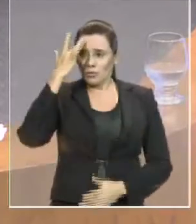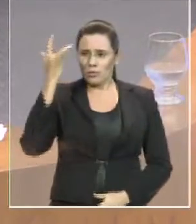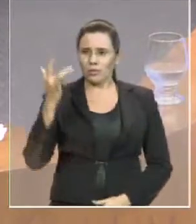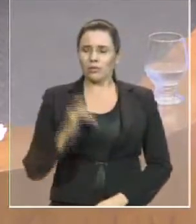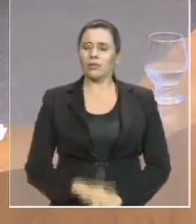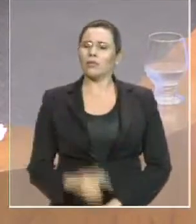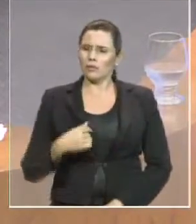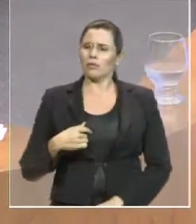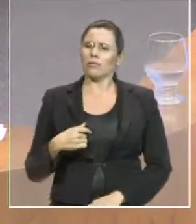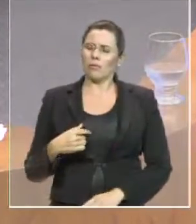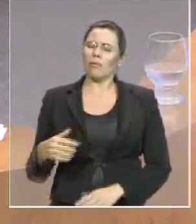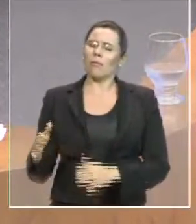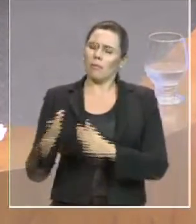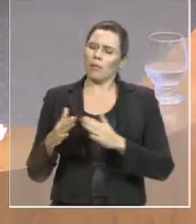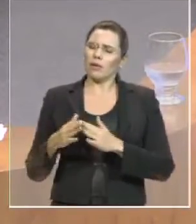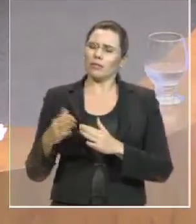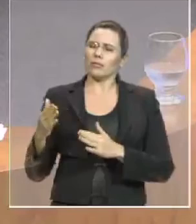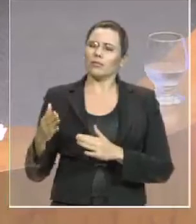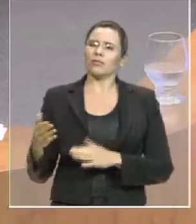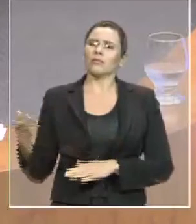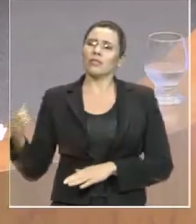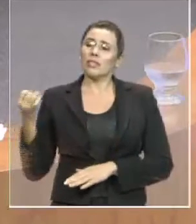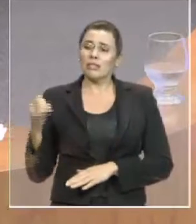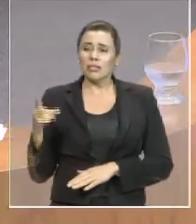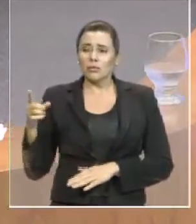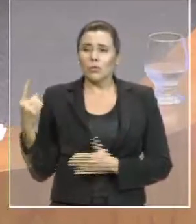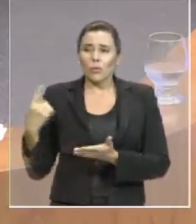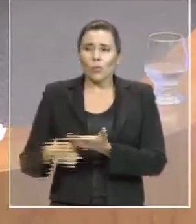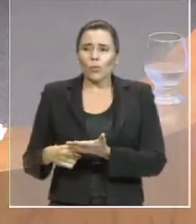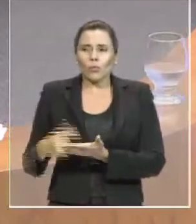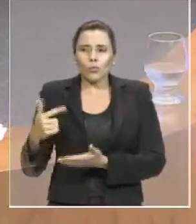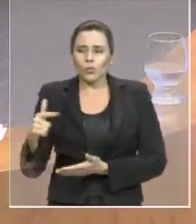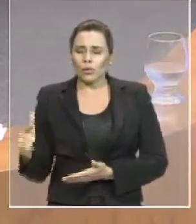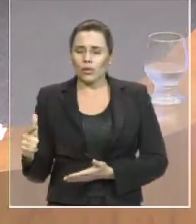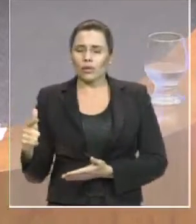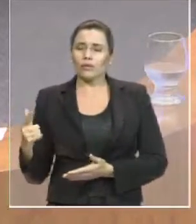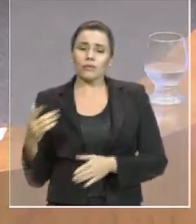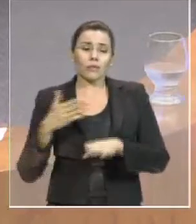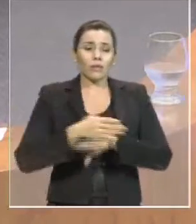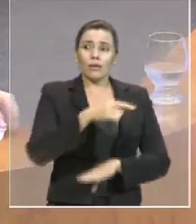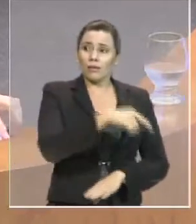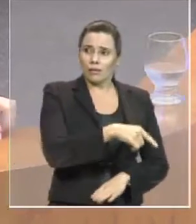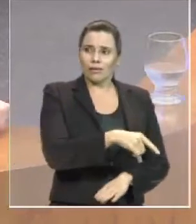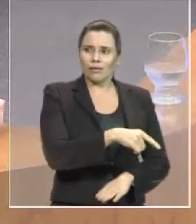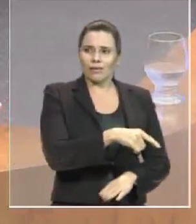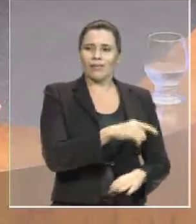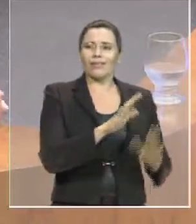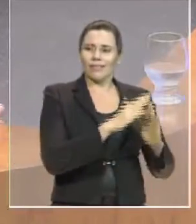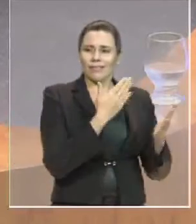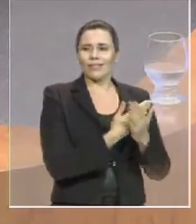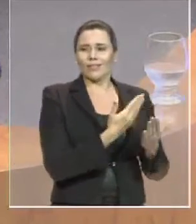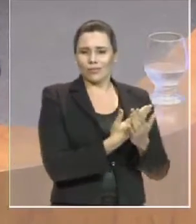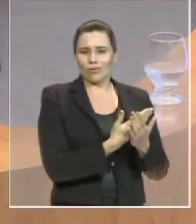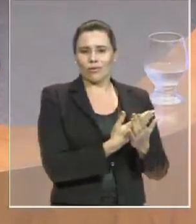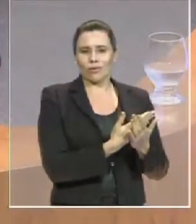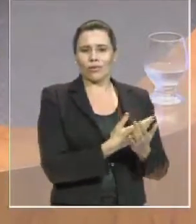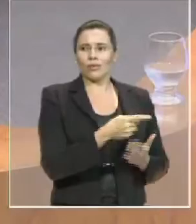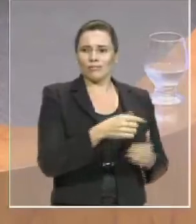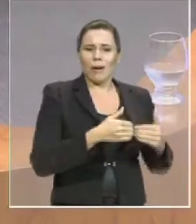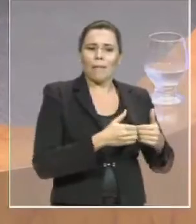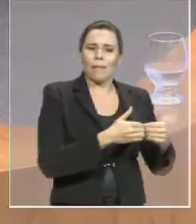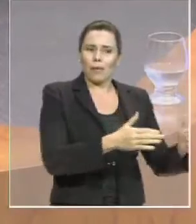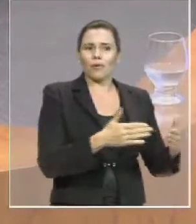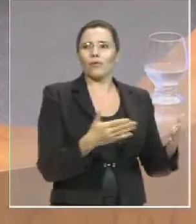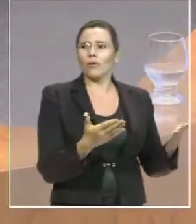visita à Escola Tio Rufina, que o prefeito Luciano Leitor vai entregar hoje, climatizada, ou então amanhã, se o senhor não puder hoje,